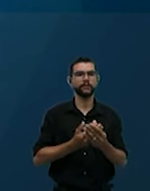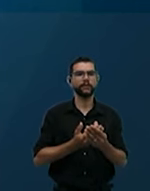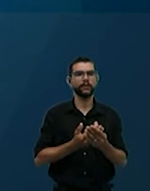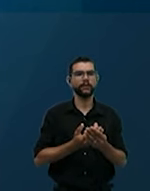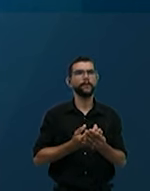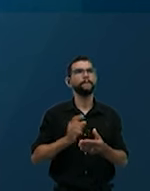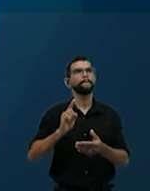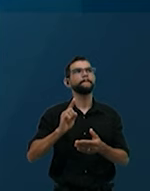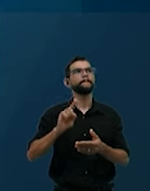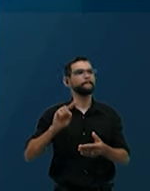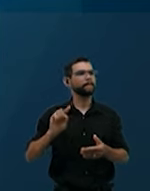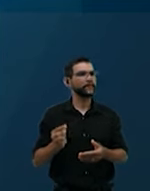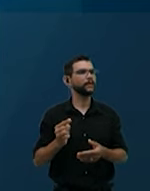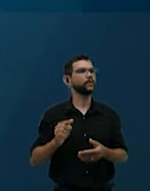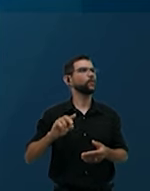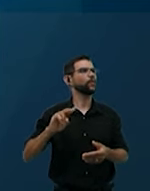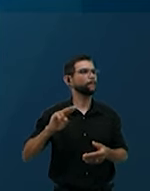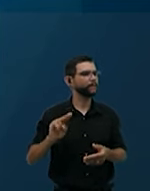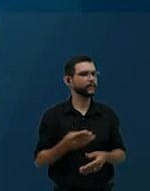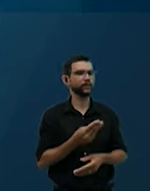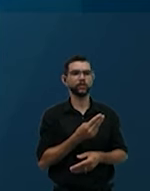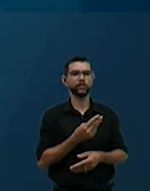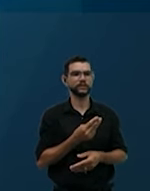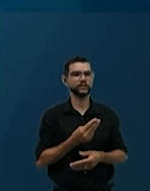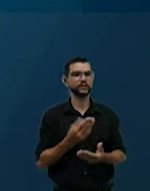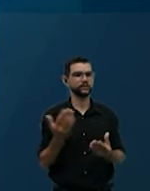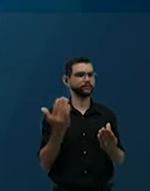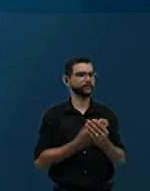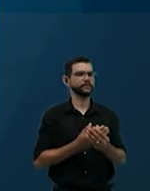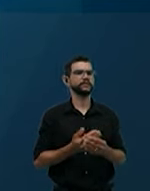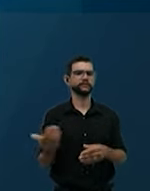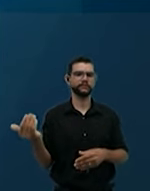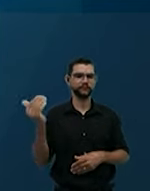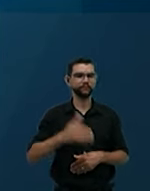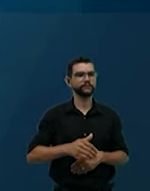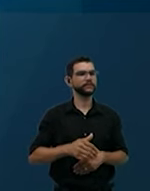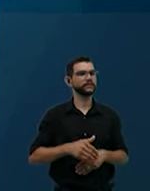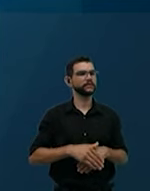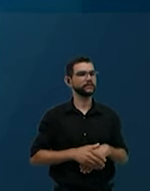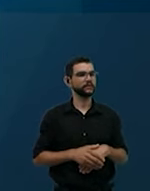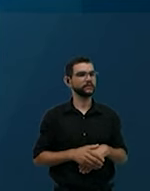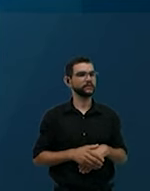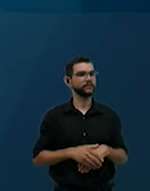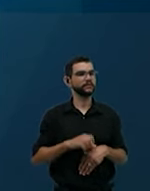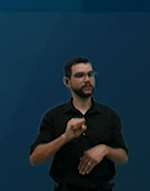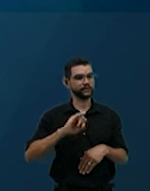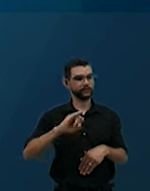recurso administrativo, vão direto para o judiciário, porque, afinal, é a partir da citação que vale.